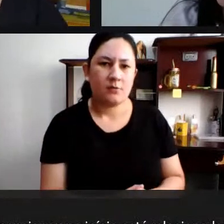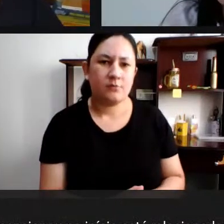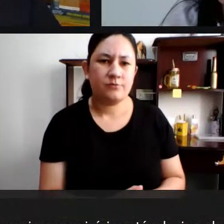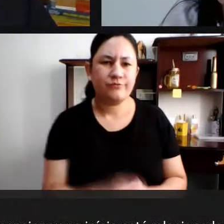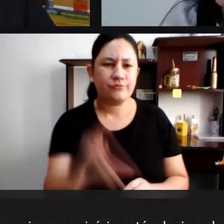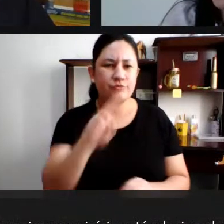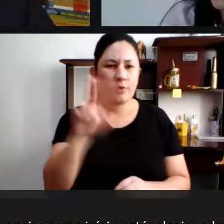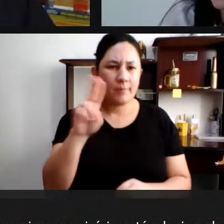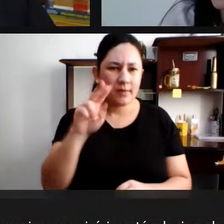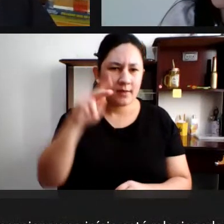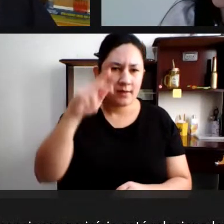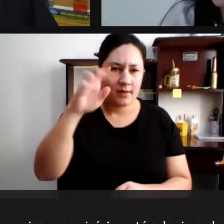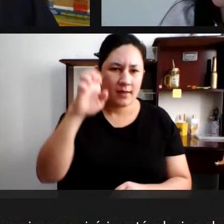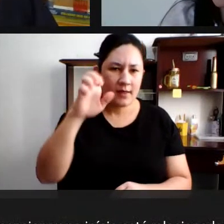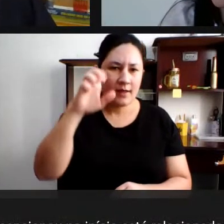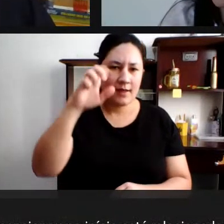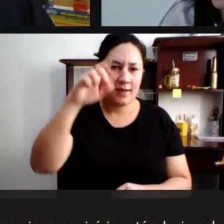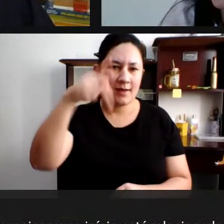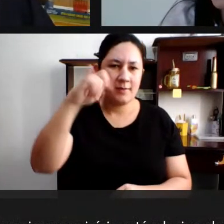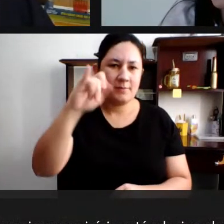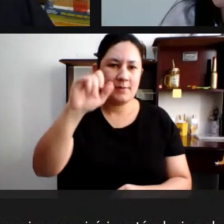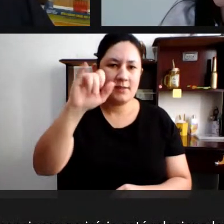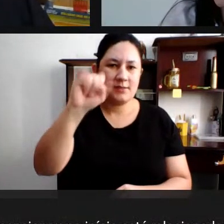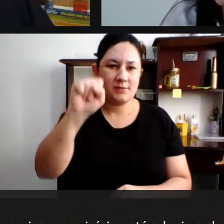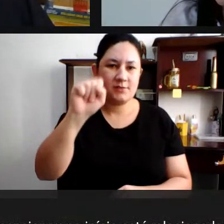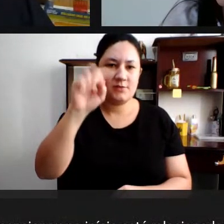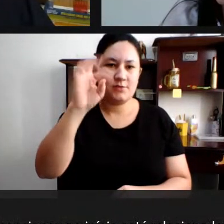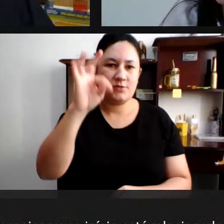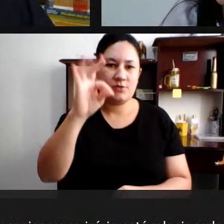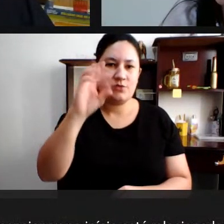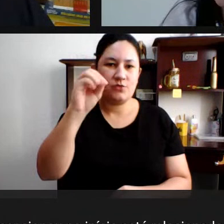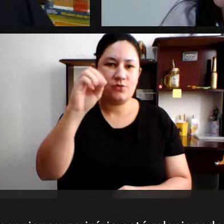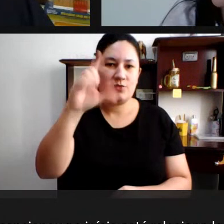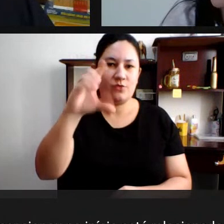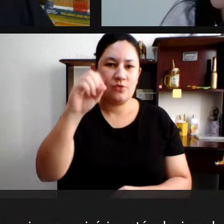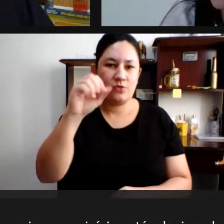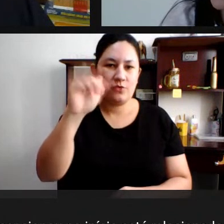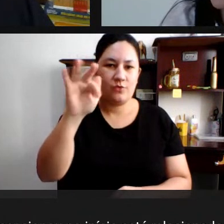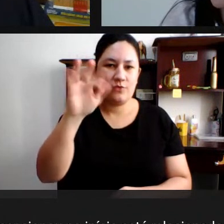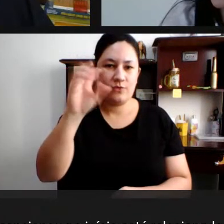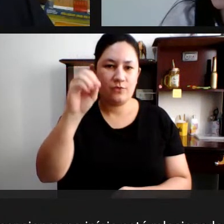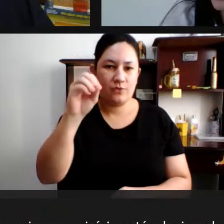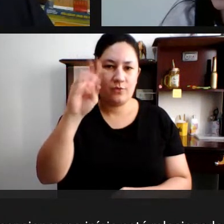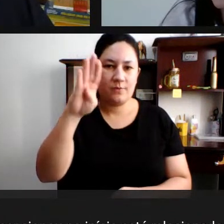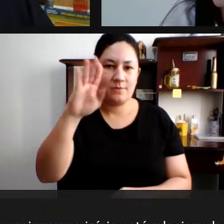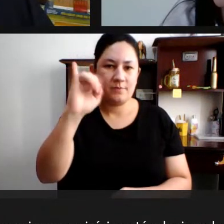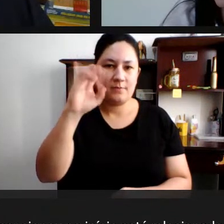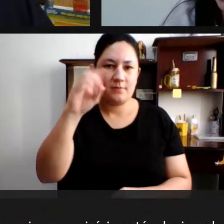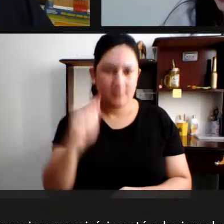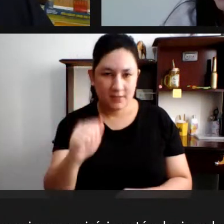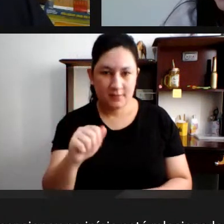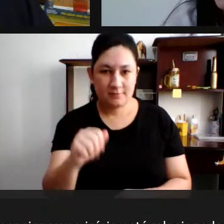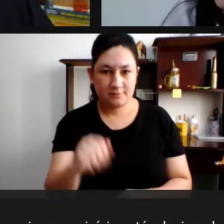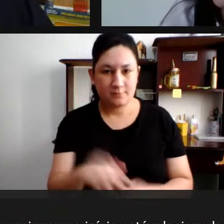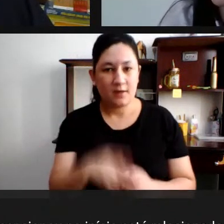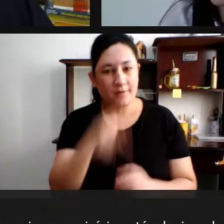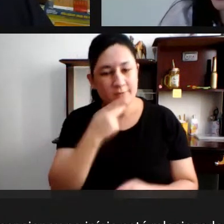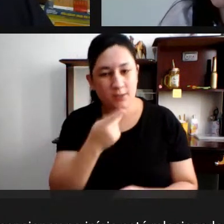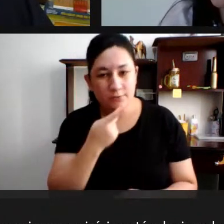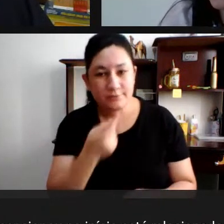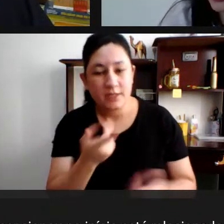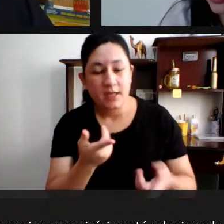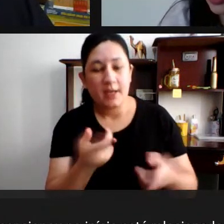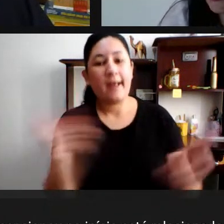epistolofobia que menciona no início está relacionado apenas as suas escritas de cartas